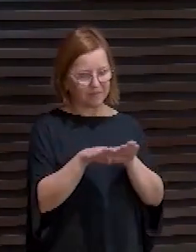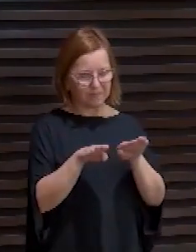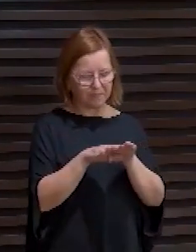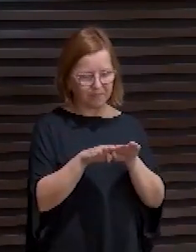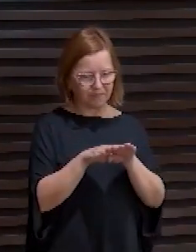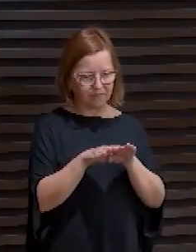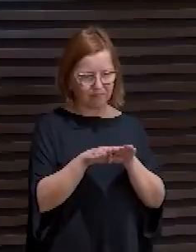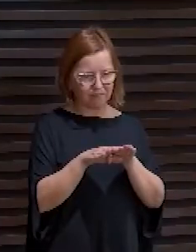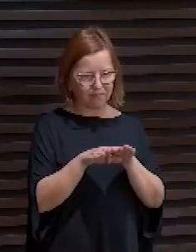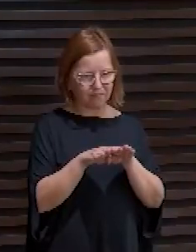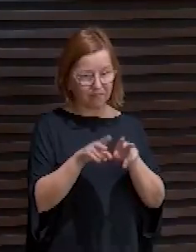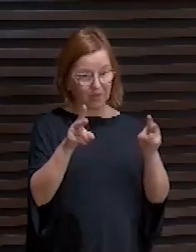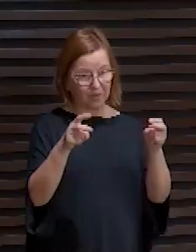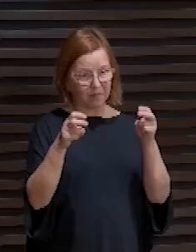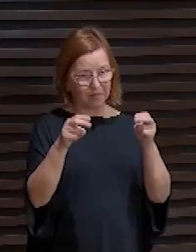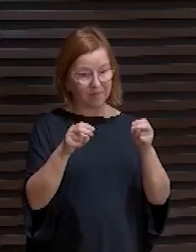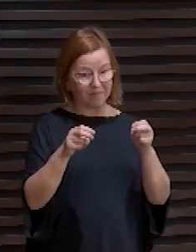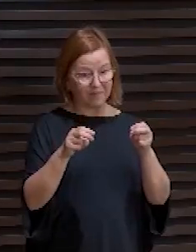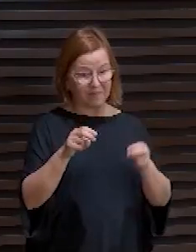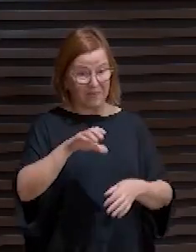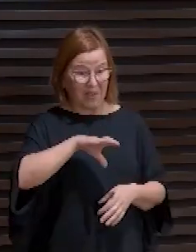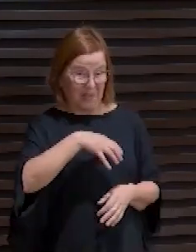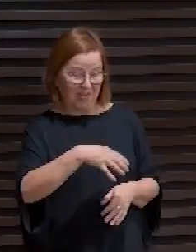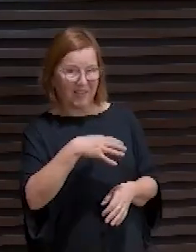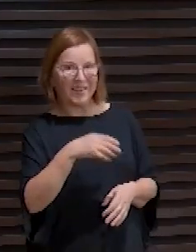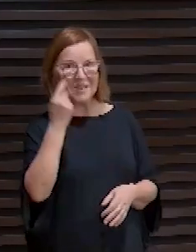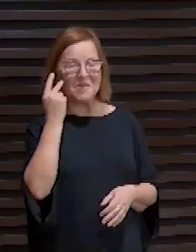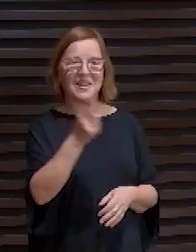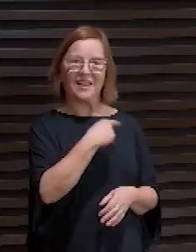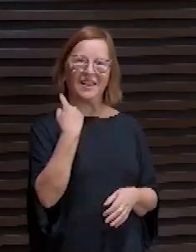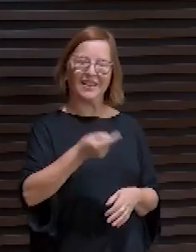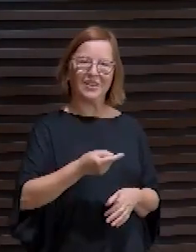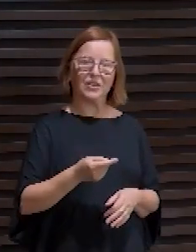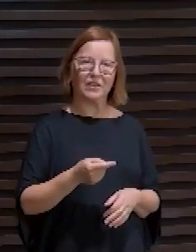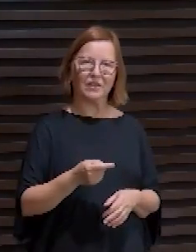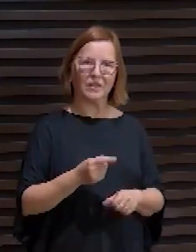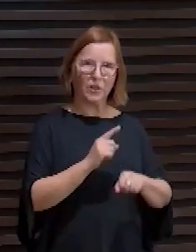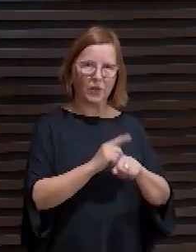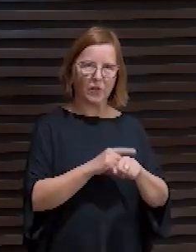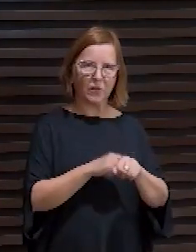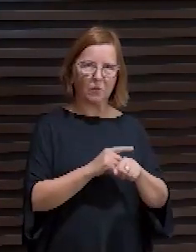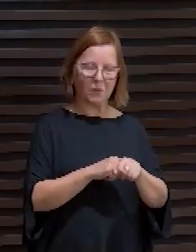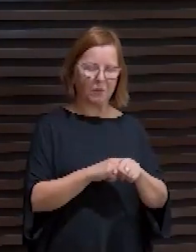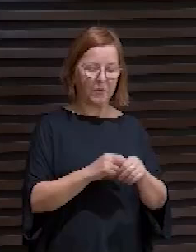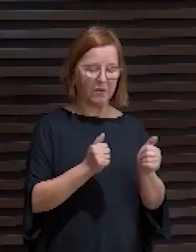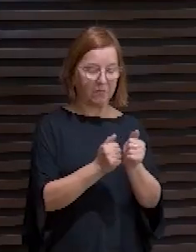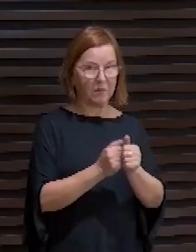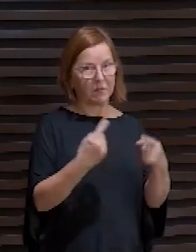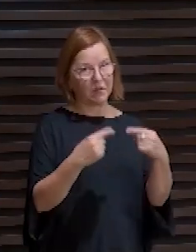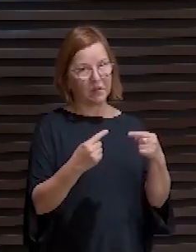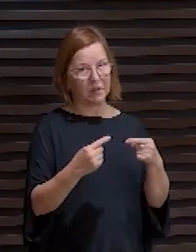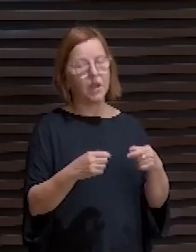ser visto como um encorajamento para que nós, ao passarmos por tempos de perseguição,